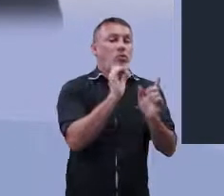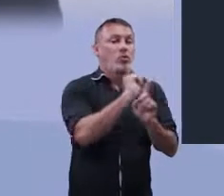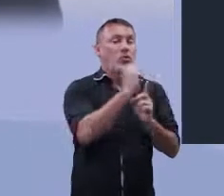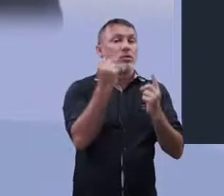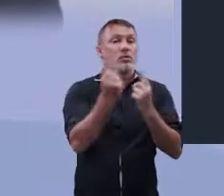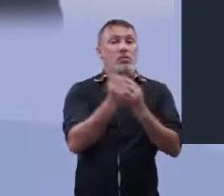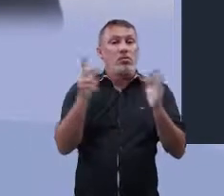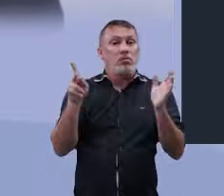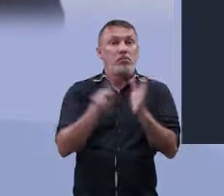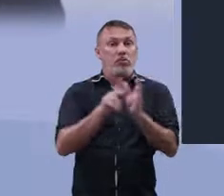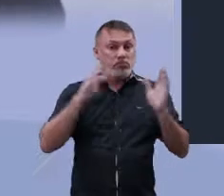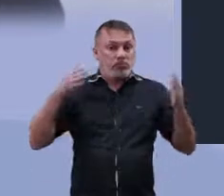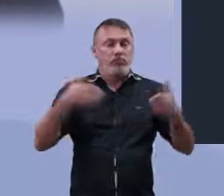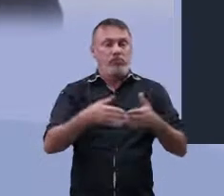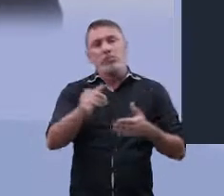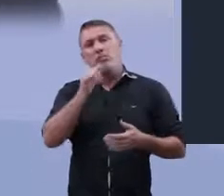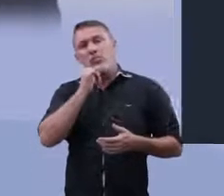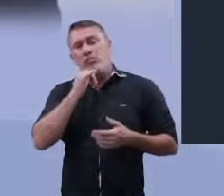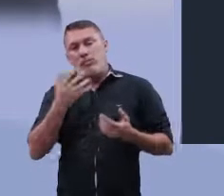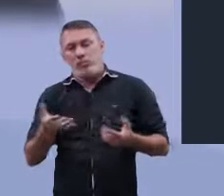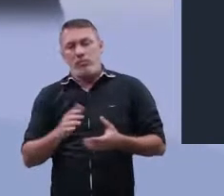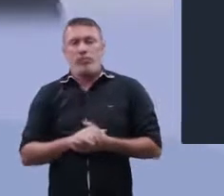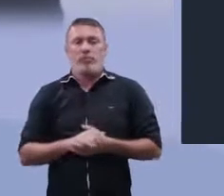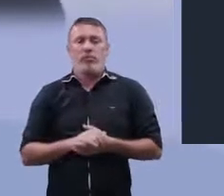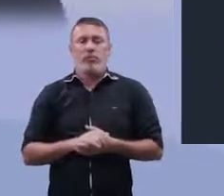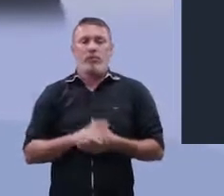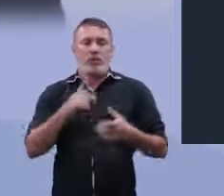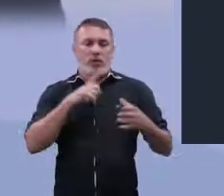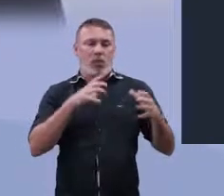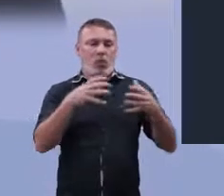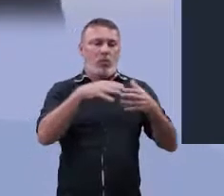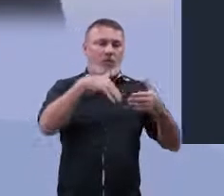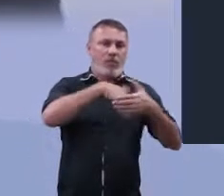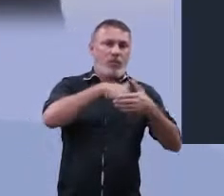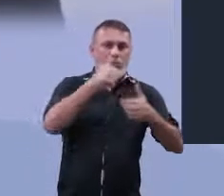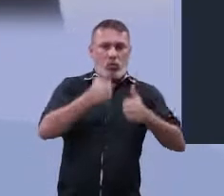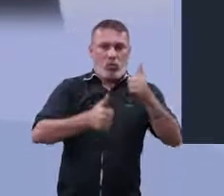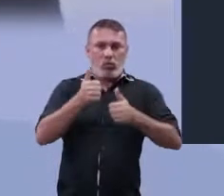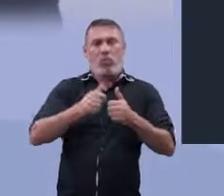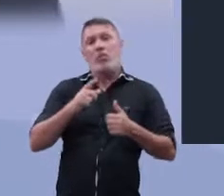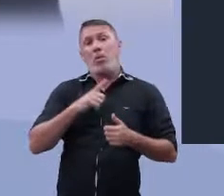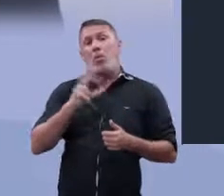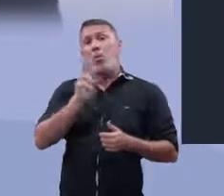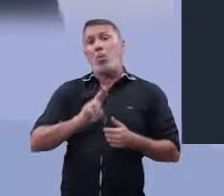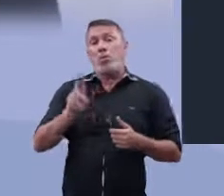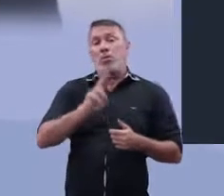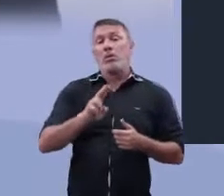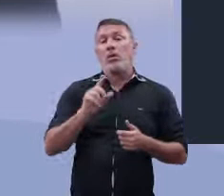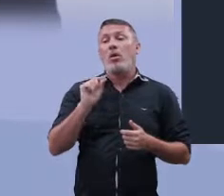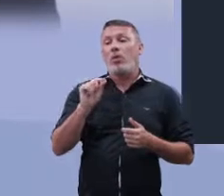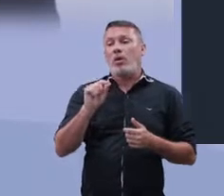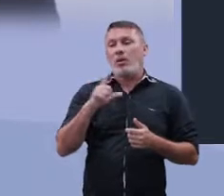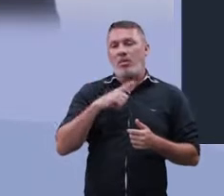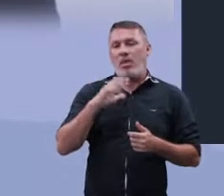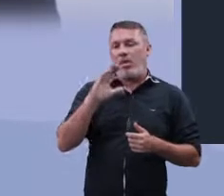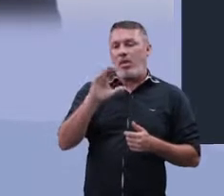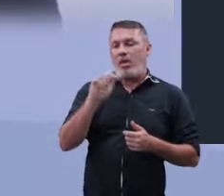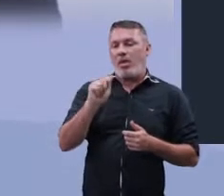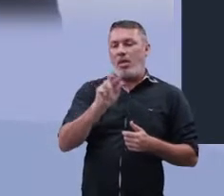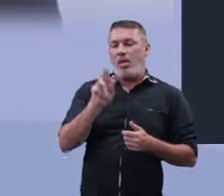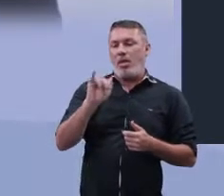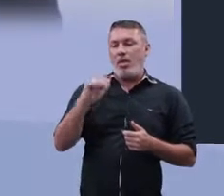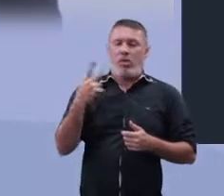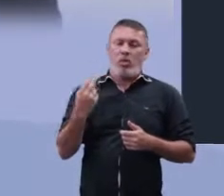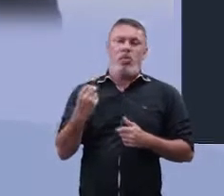sociais específicos. Por exemplo, um grupo de futebolistas, eles podem usar a expressão carrinho,